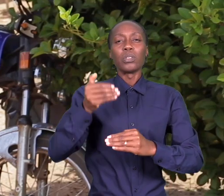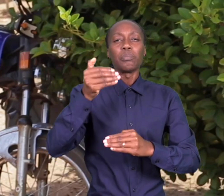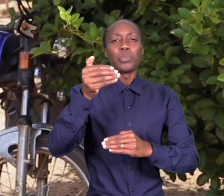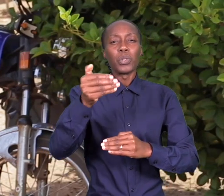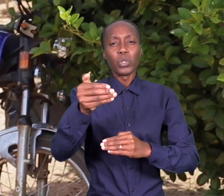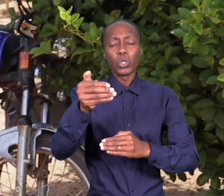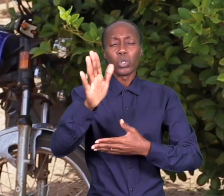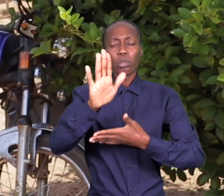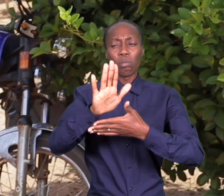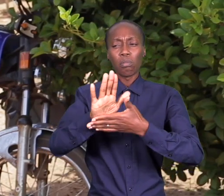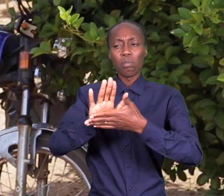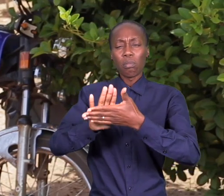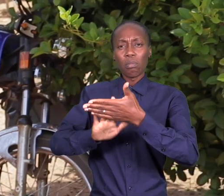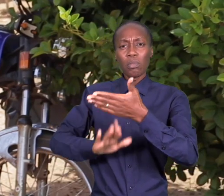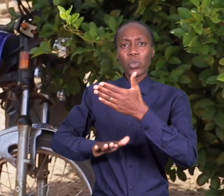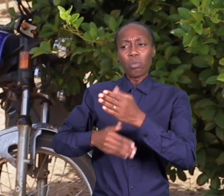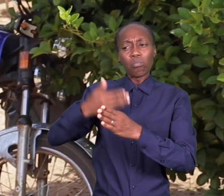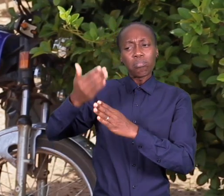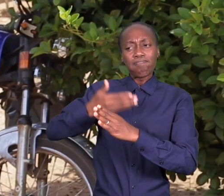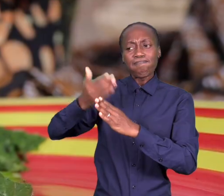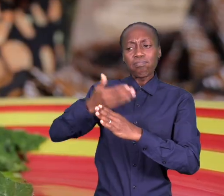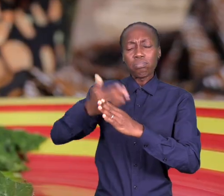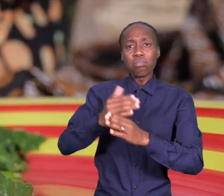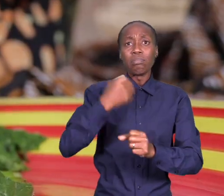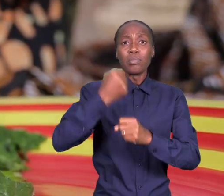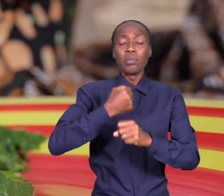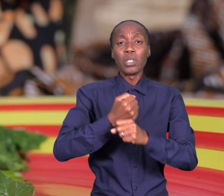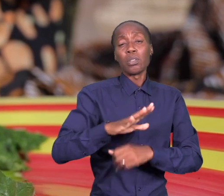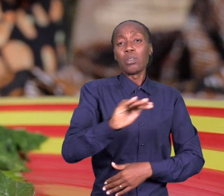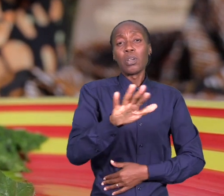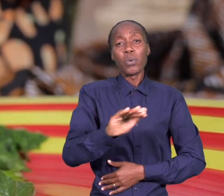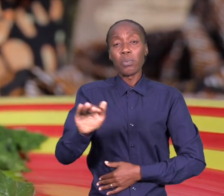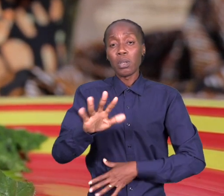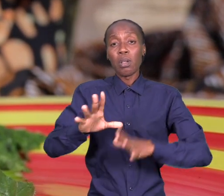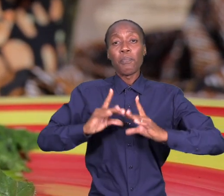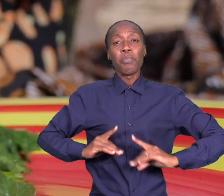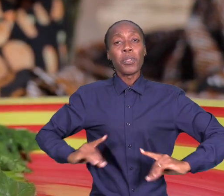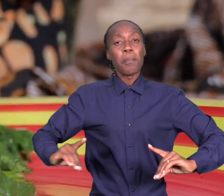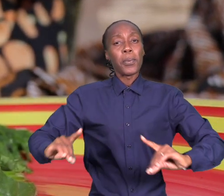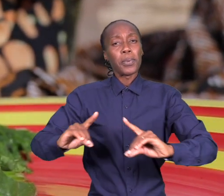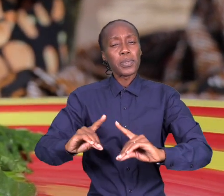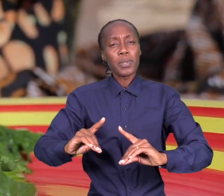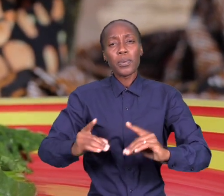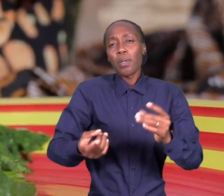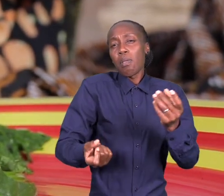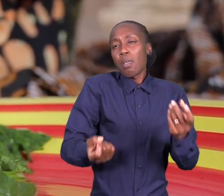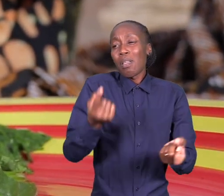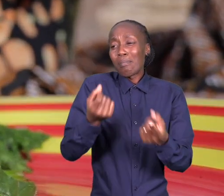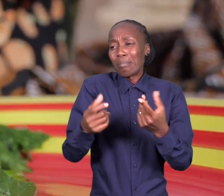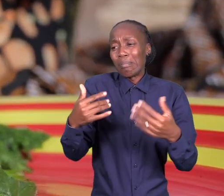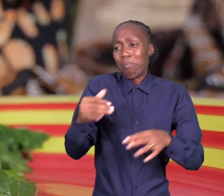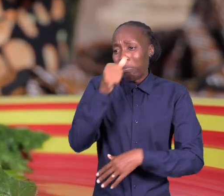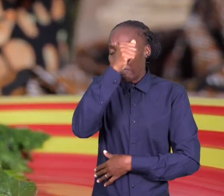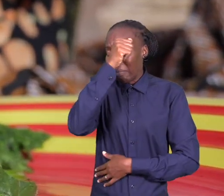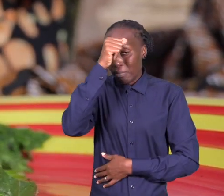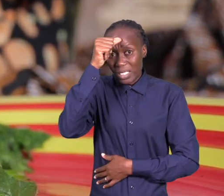um tempo, fomos habituando a trabalhar na comunidade e a população,